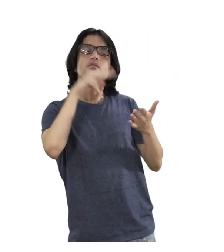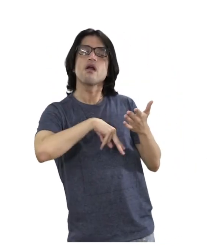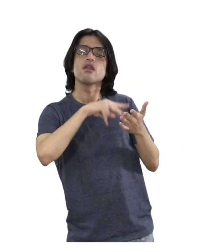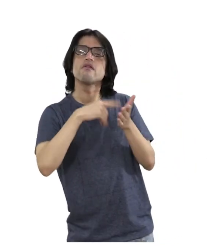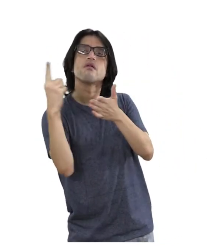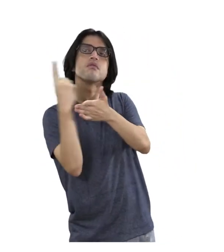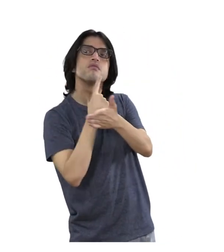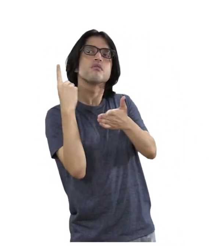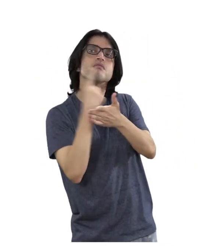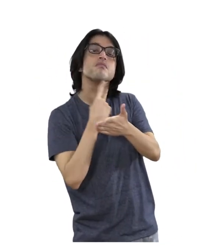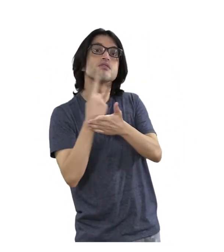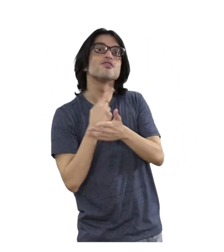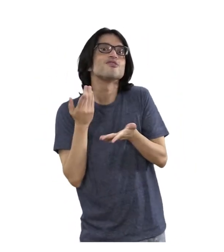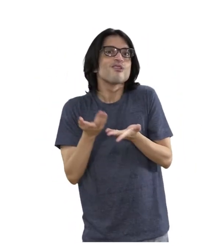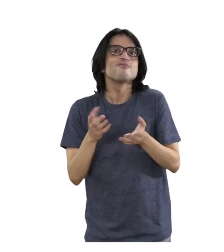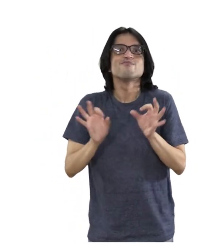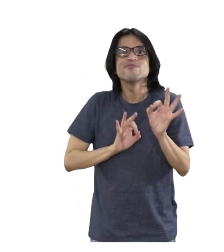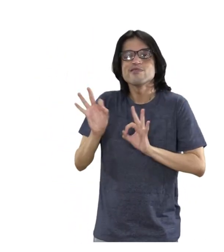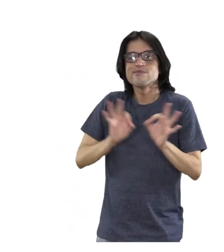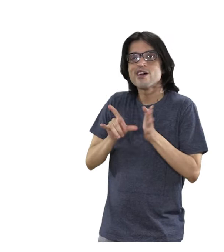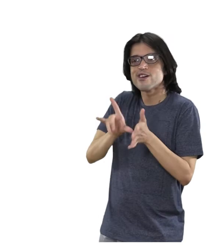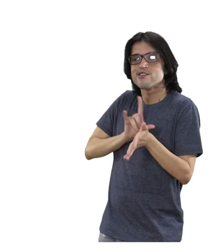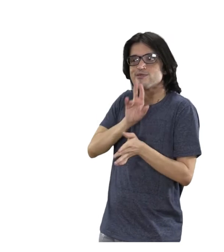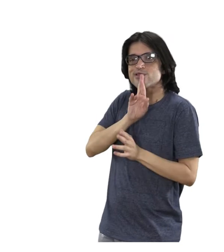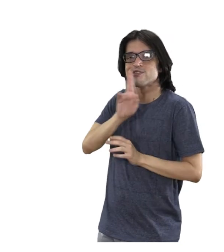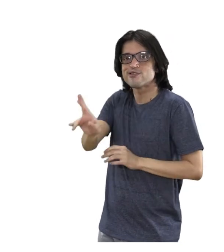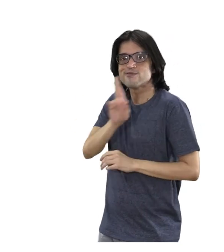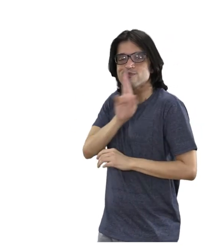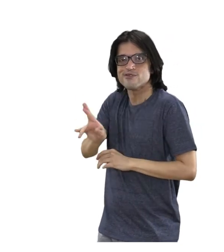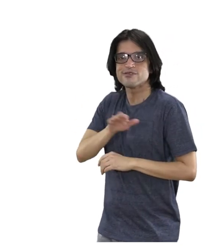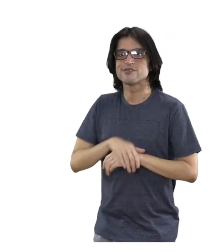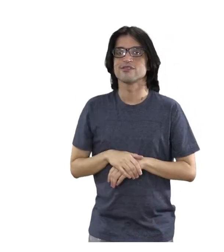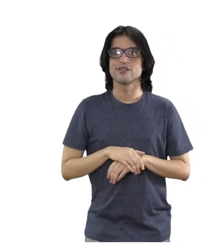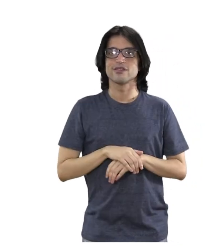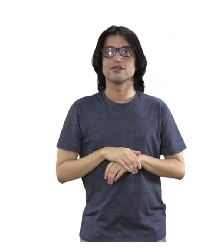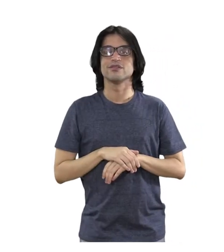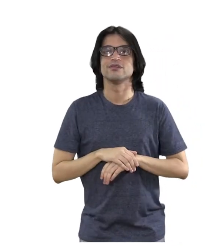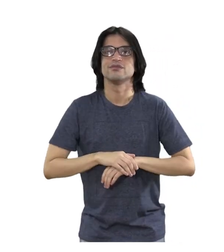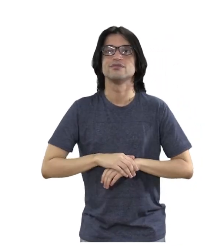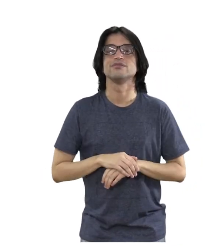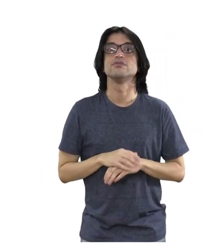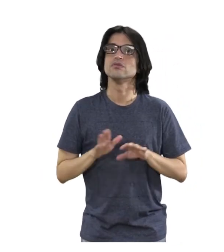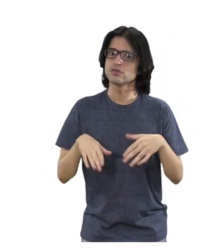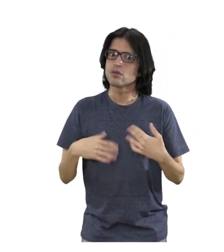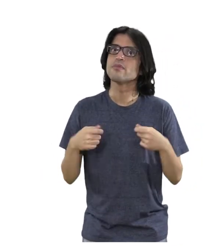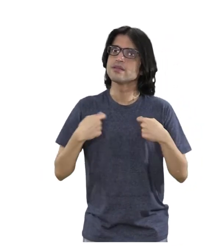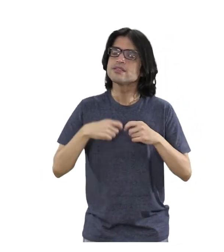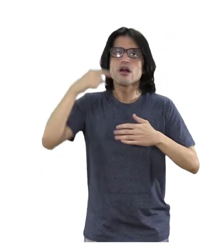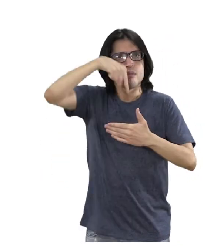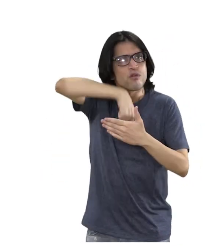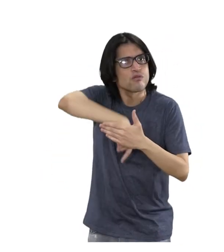essencial estudar bastante o assunto antes da produção do texto, para que o discurso não se limite ao senso comum, ou